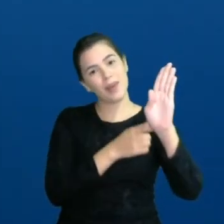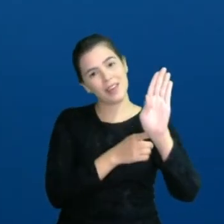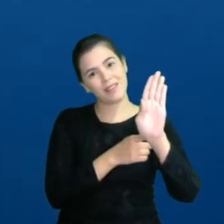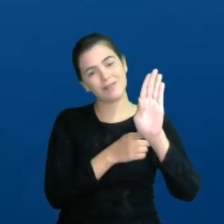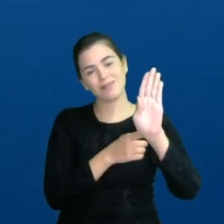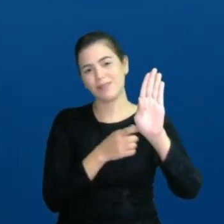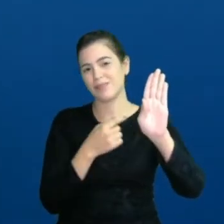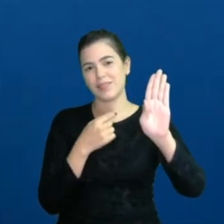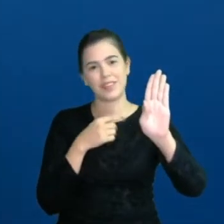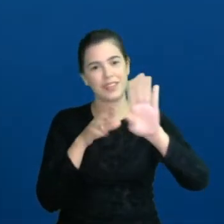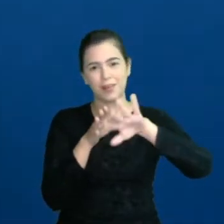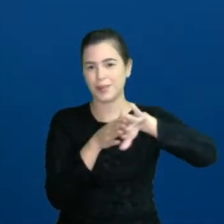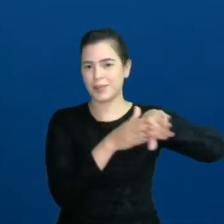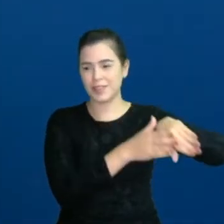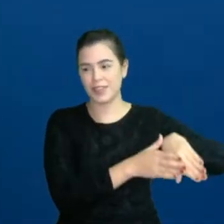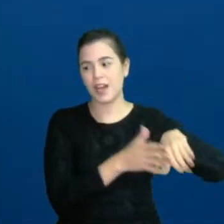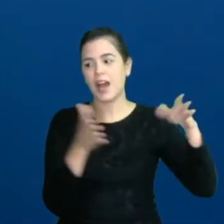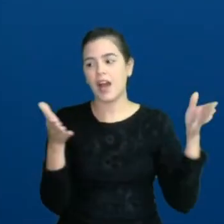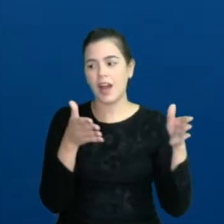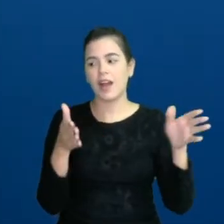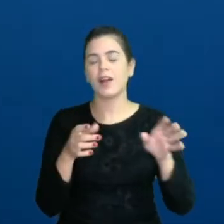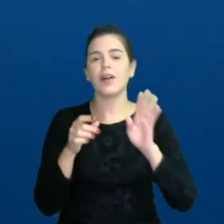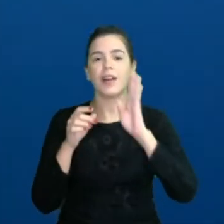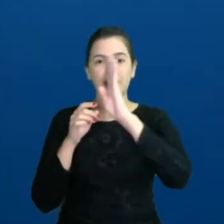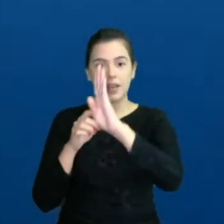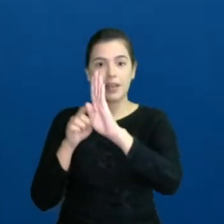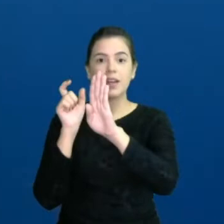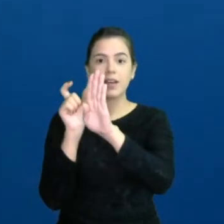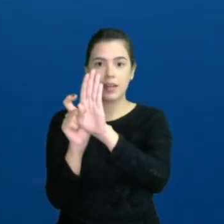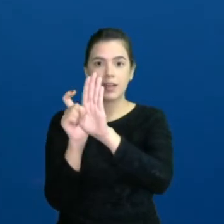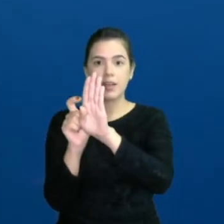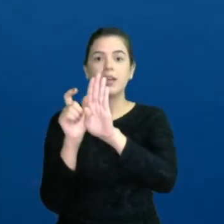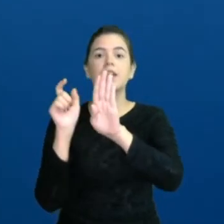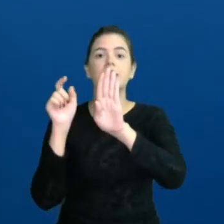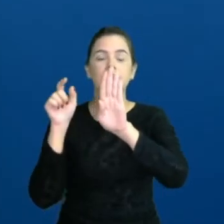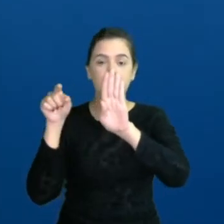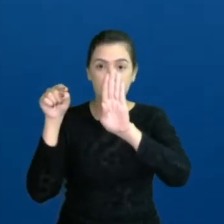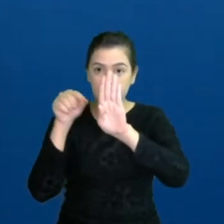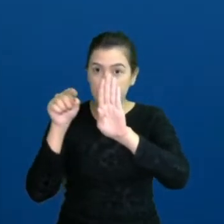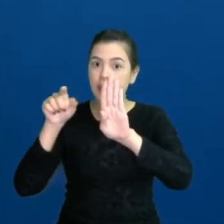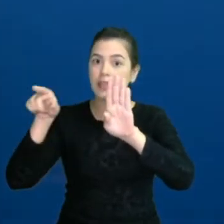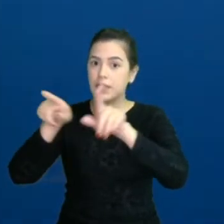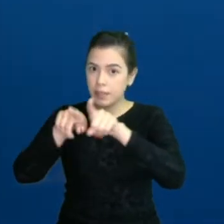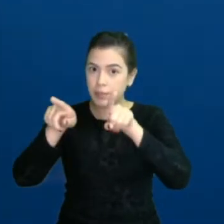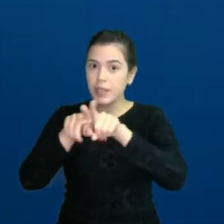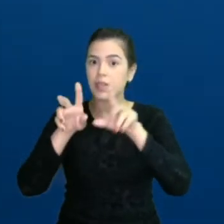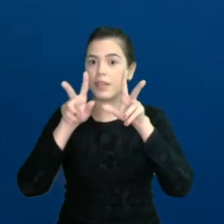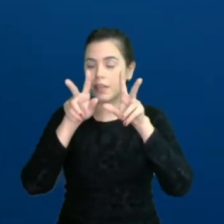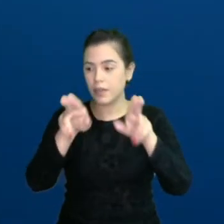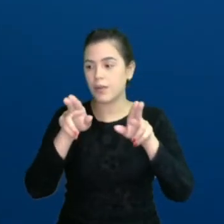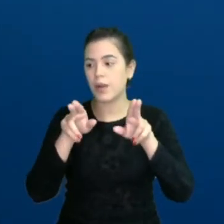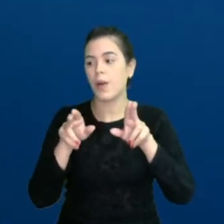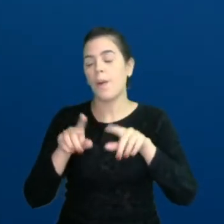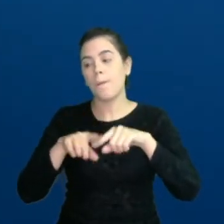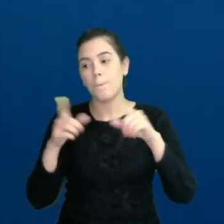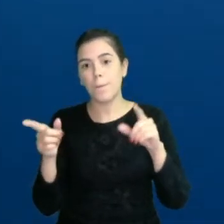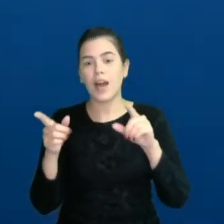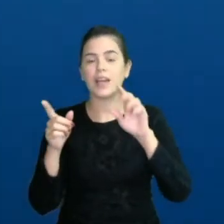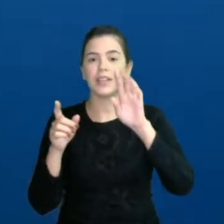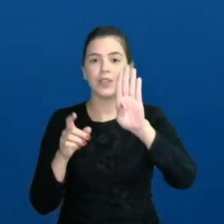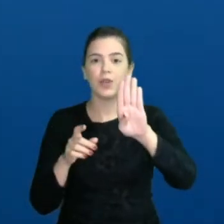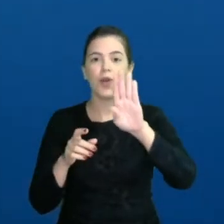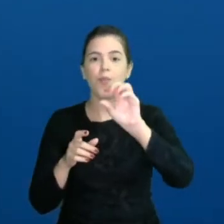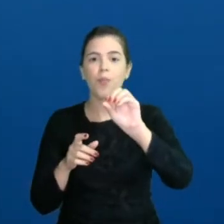Aqui também. Olha a barriguinha. Tá para cá. Mas no meio dela tem outra letrinha, que é a letrinha